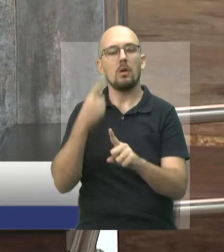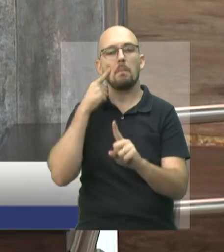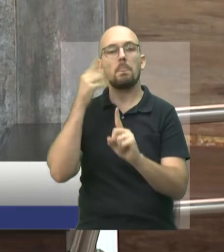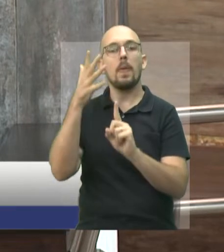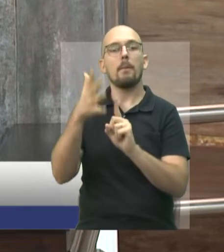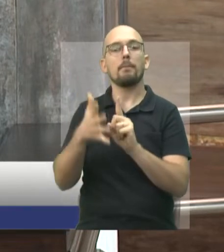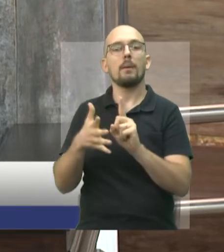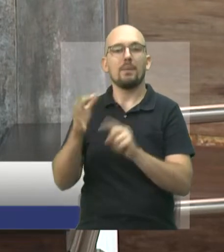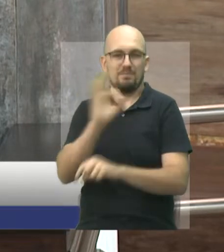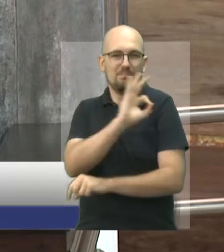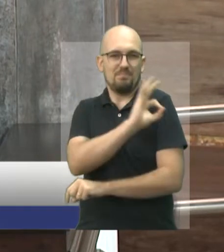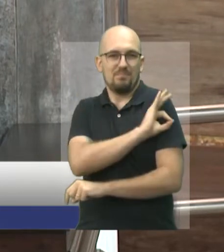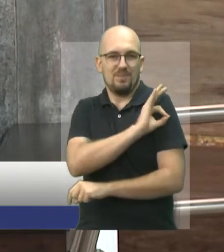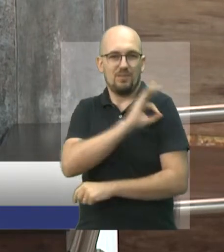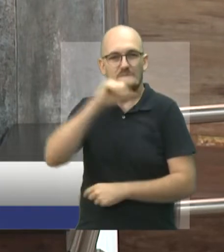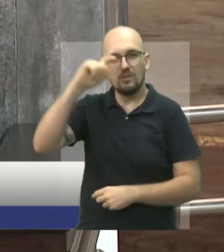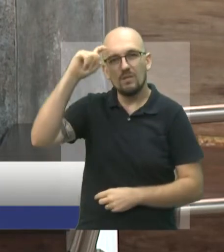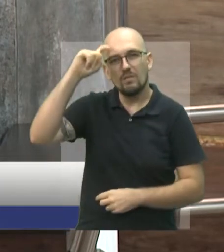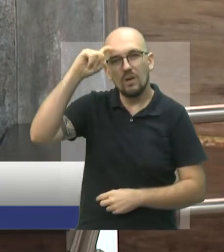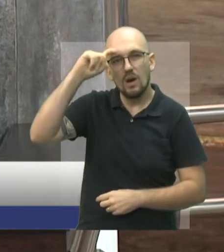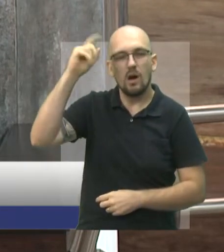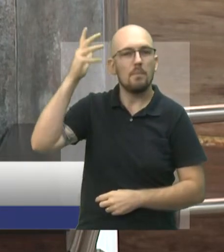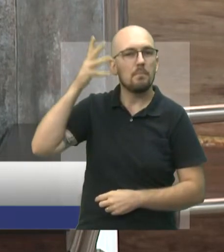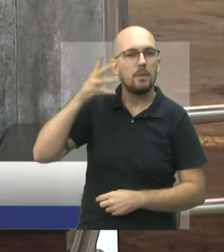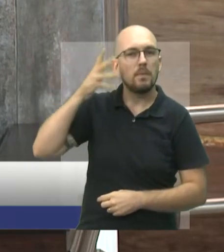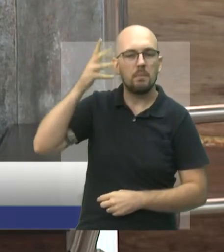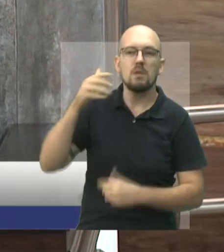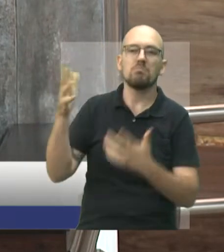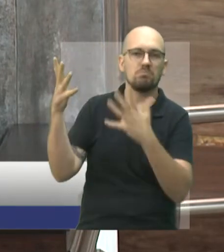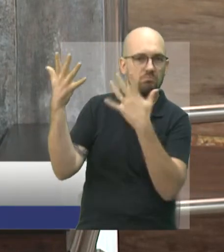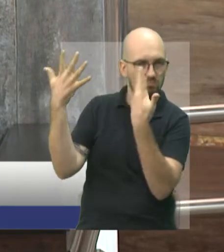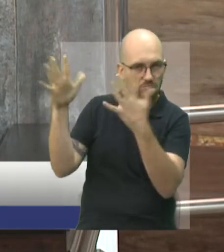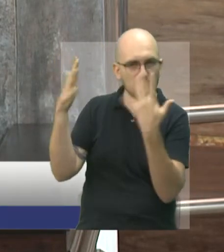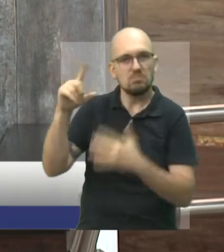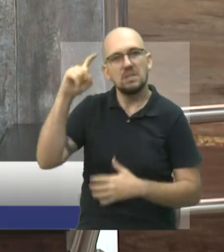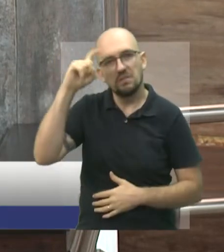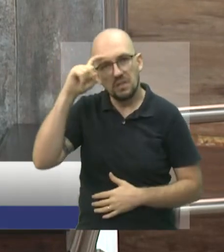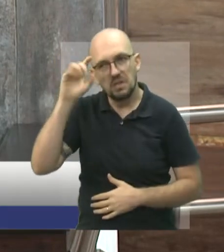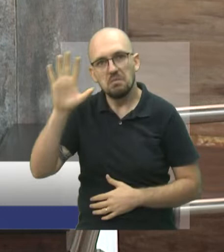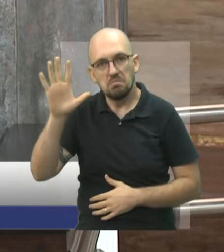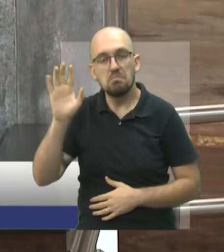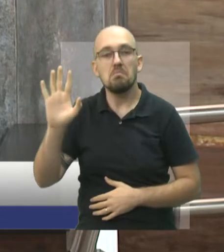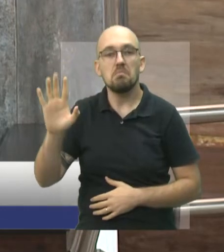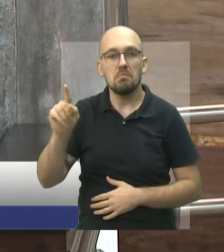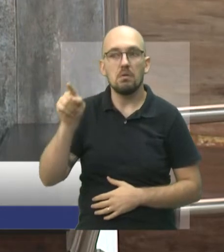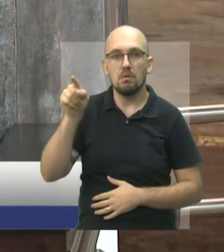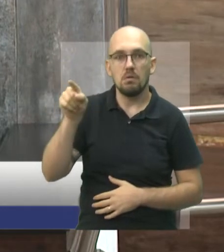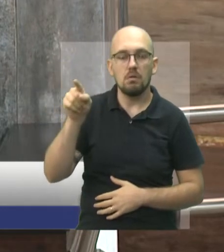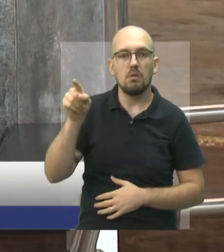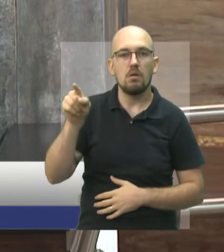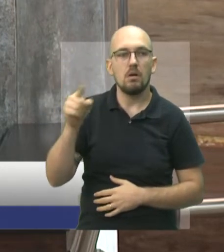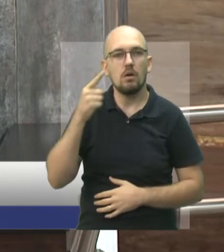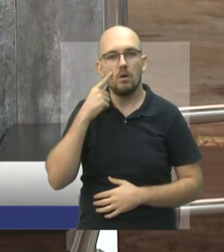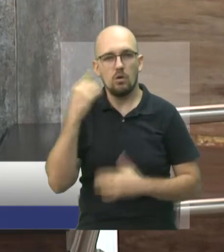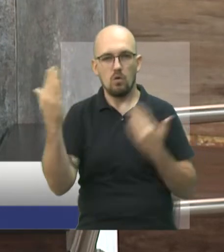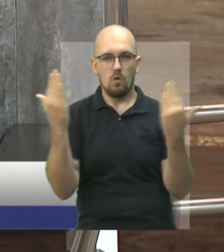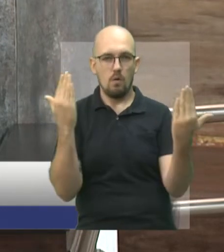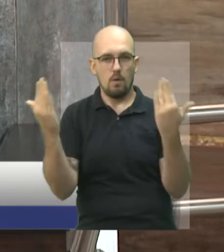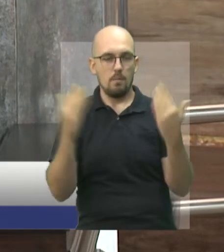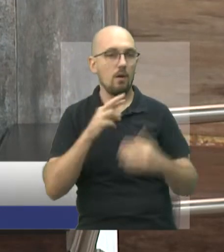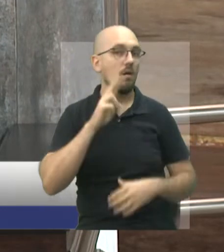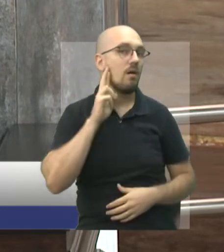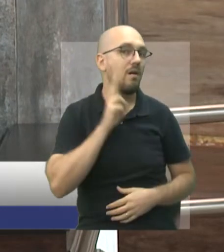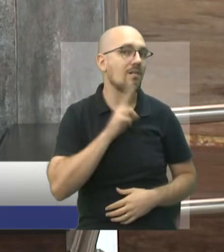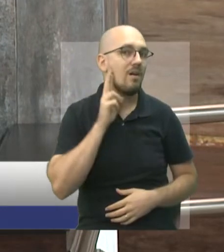hoje eleito, Ivan Cassaro, ao qual eu dou os parabéns, perto da eleição do prefeito Rafael Agostini na